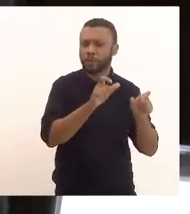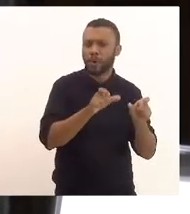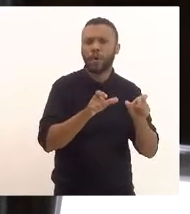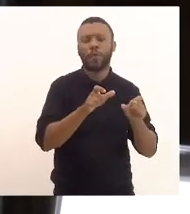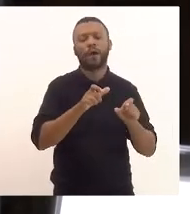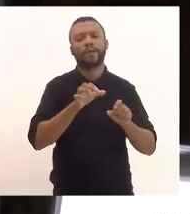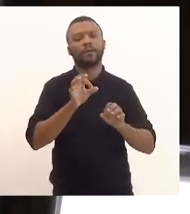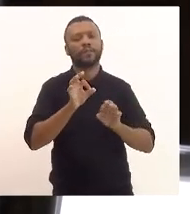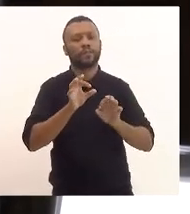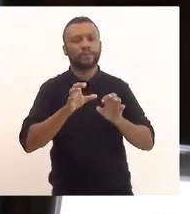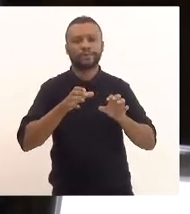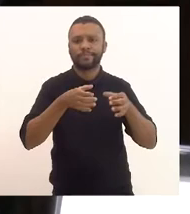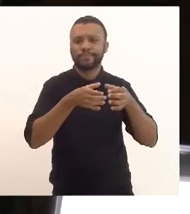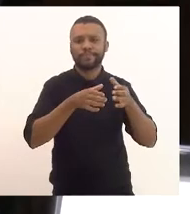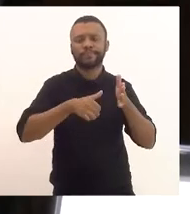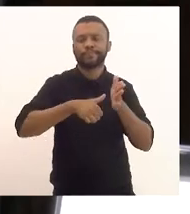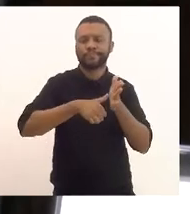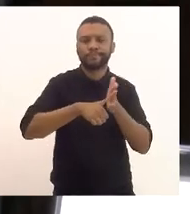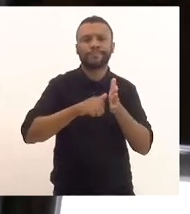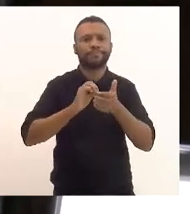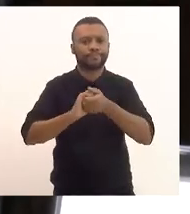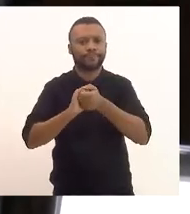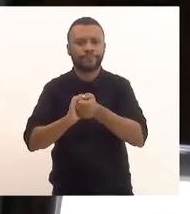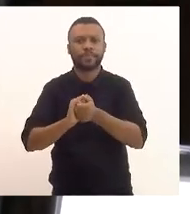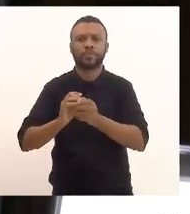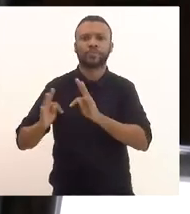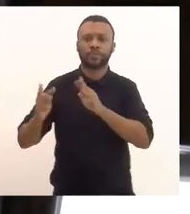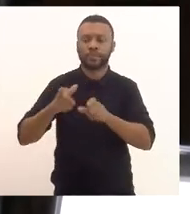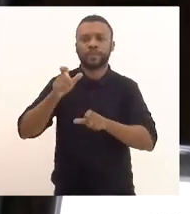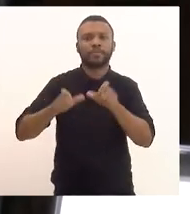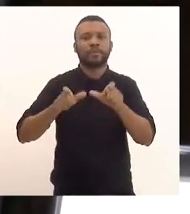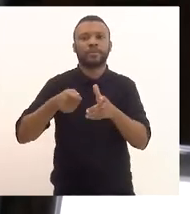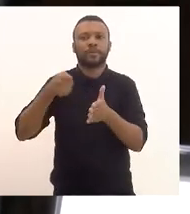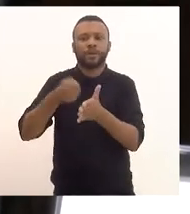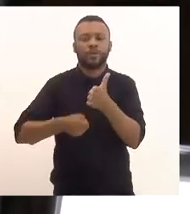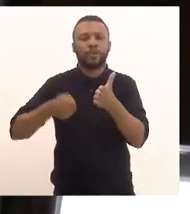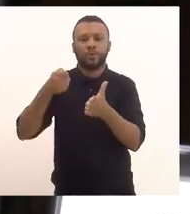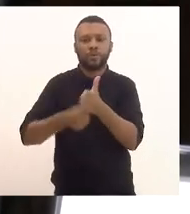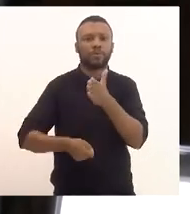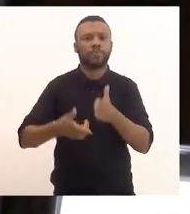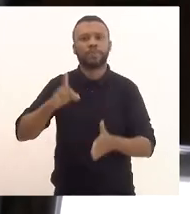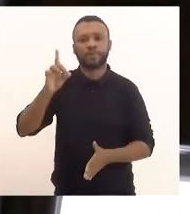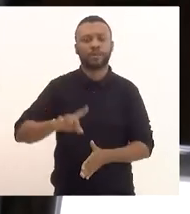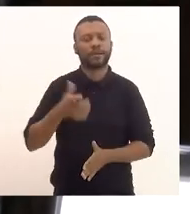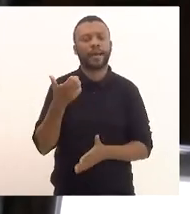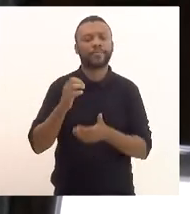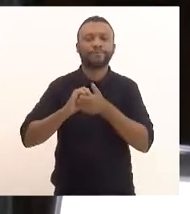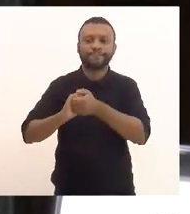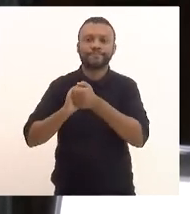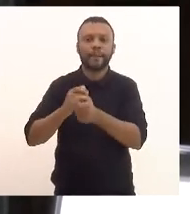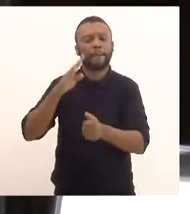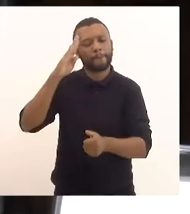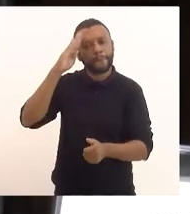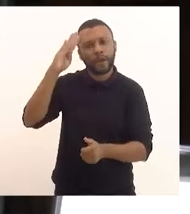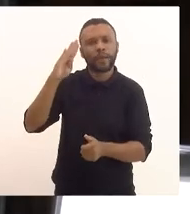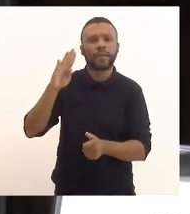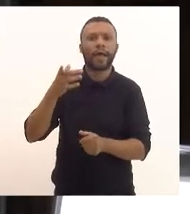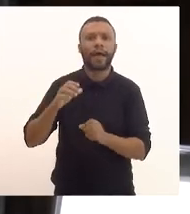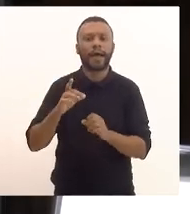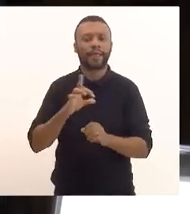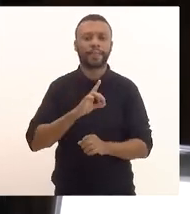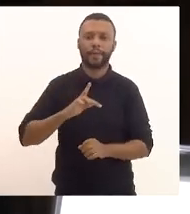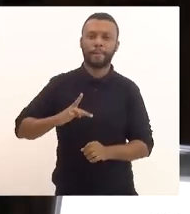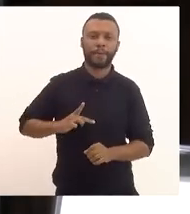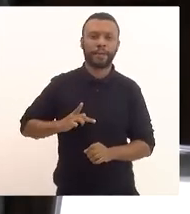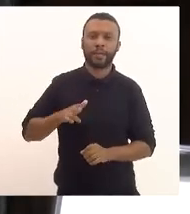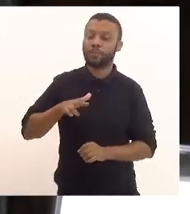saldar todas as pessoas que lutam por direitos quero Celebrar especialmente a Defensoria